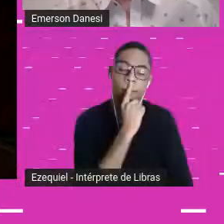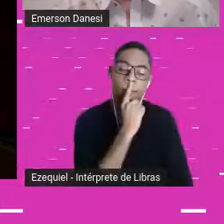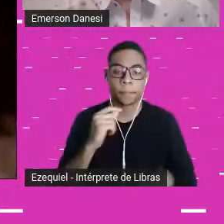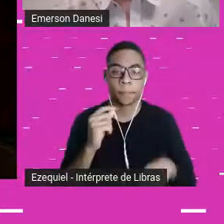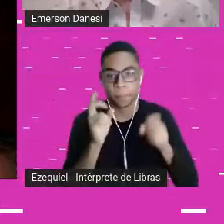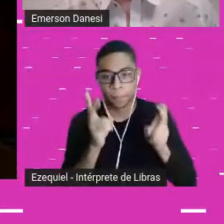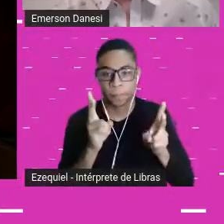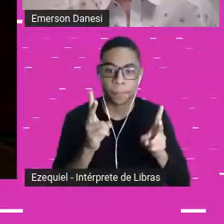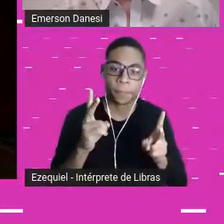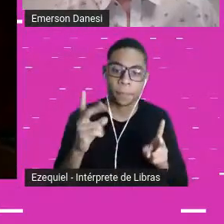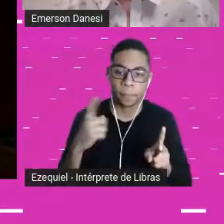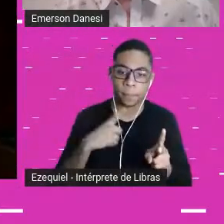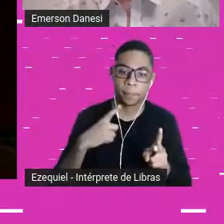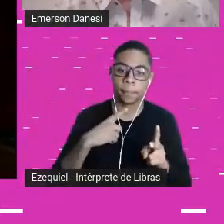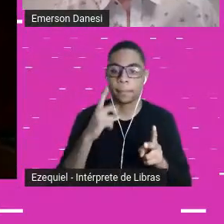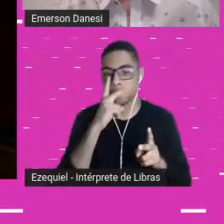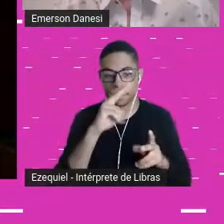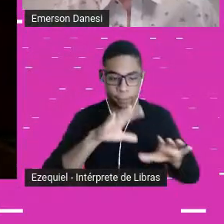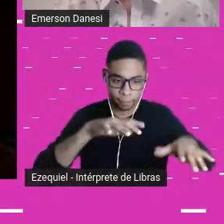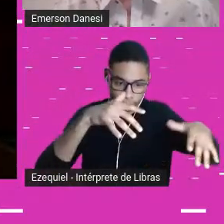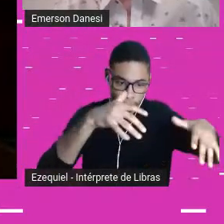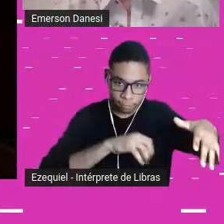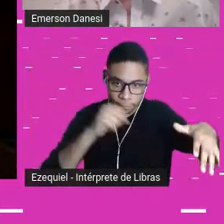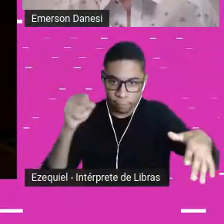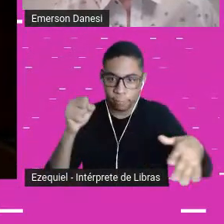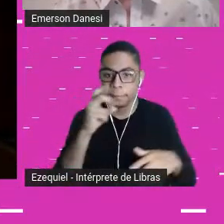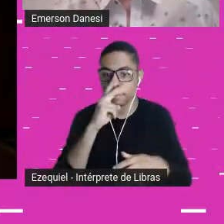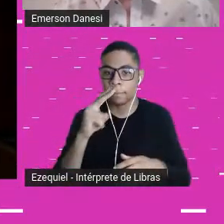um pedaço dela, né? Para ela